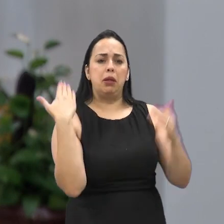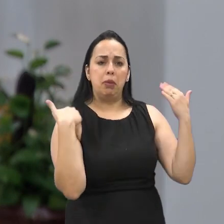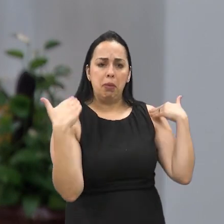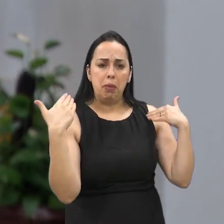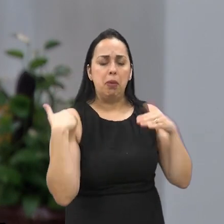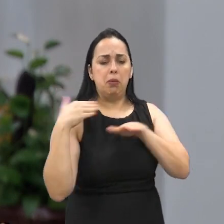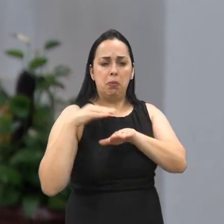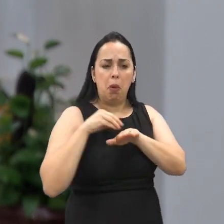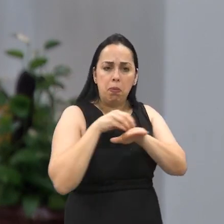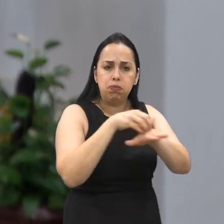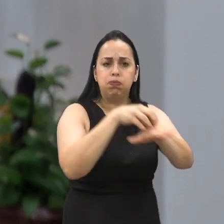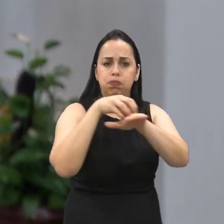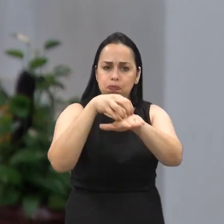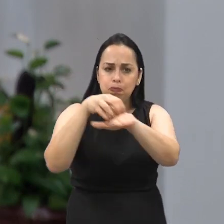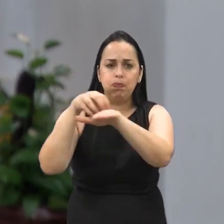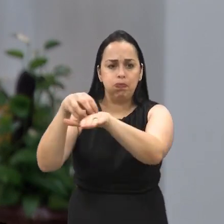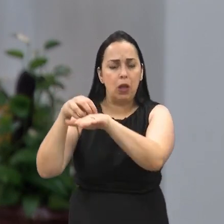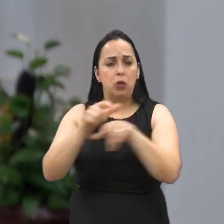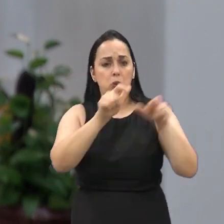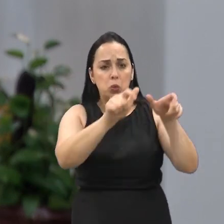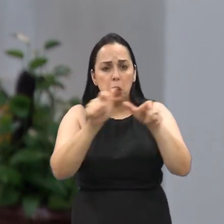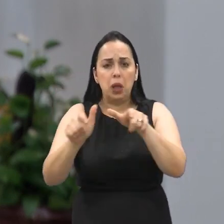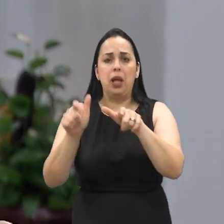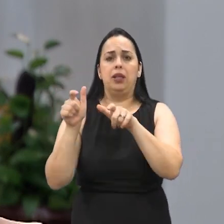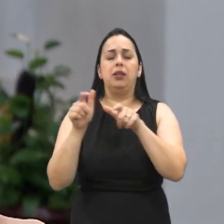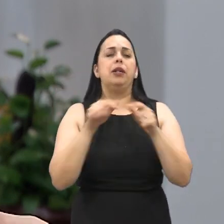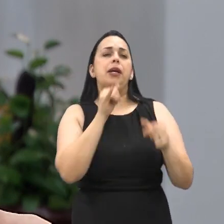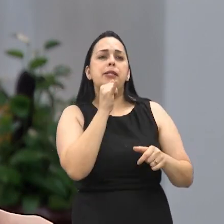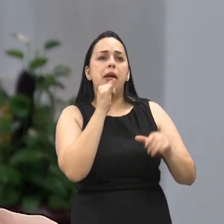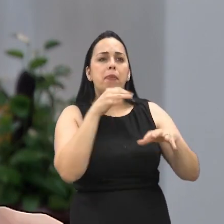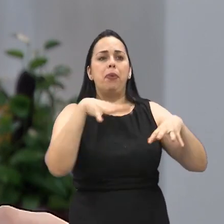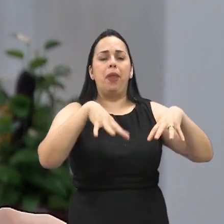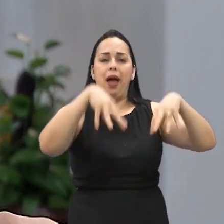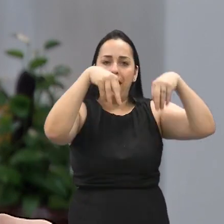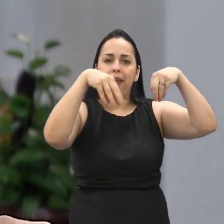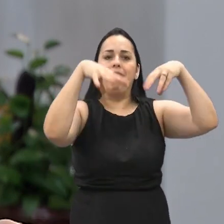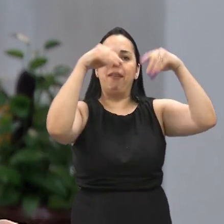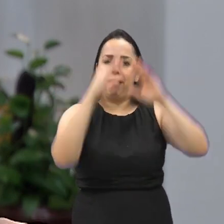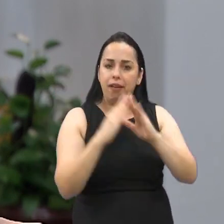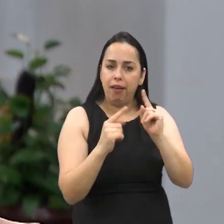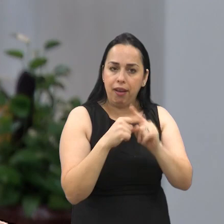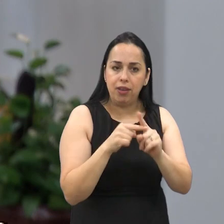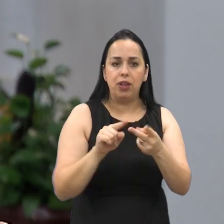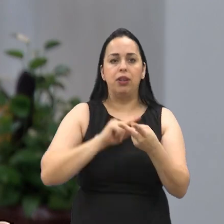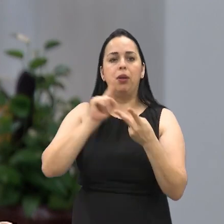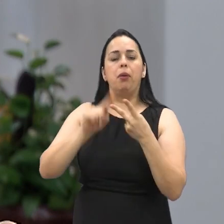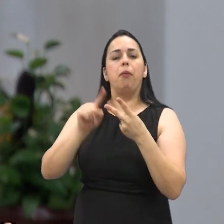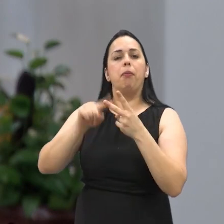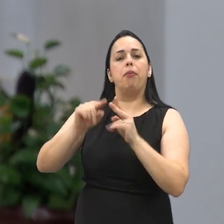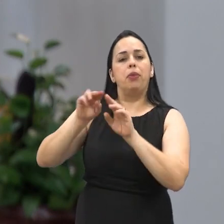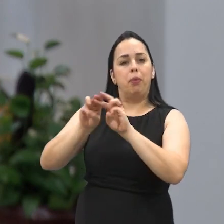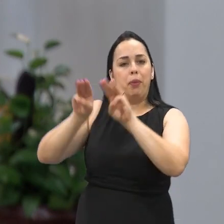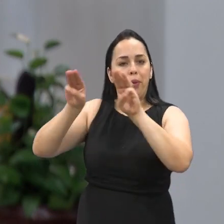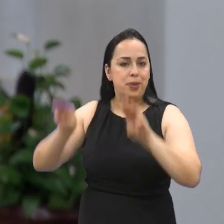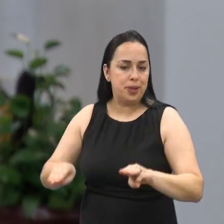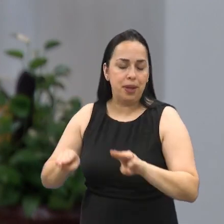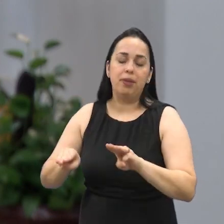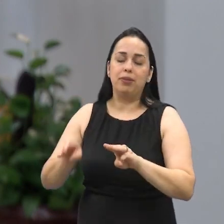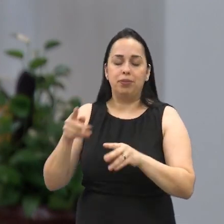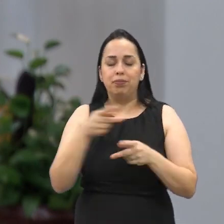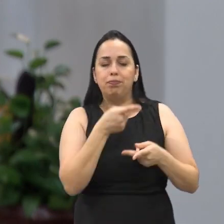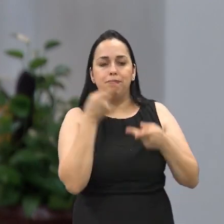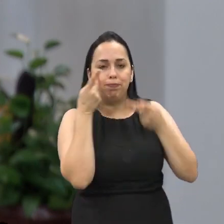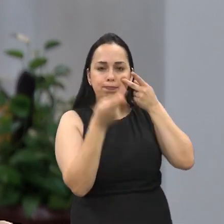que é no centro da cidade, então vai nos pontos turísticos, a Igreja da Matriz, museu, e é tudo explicado, toda a história de São